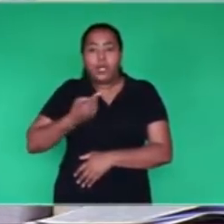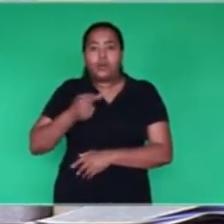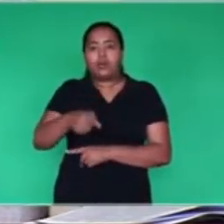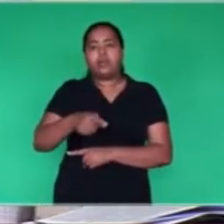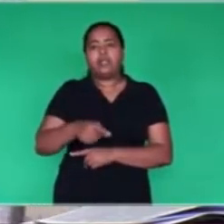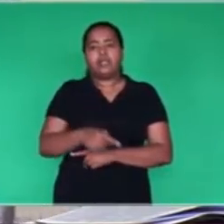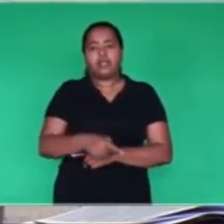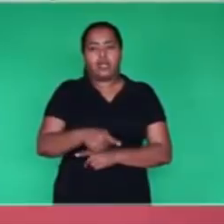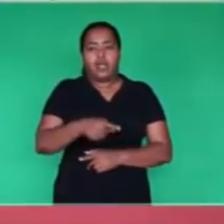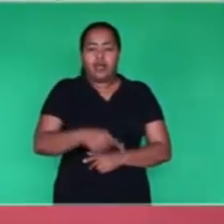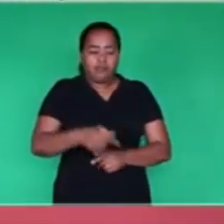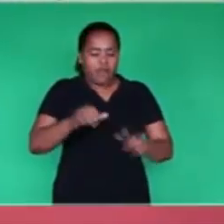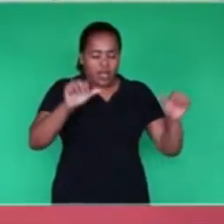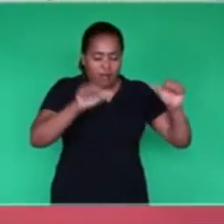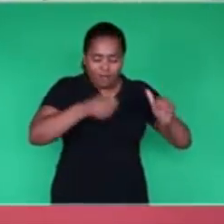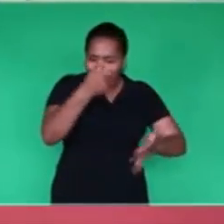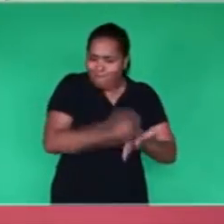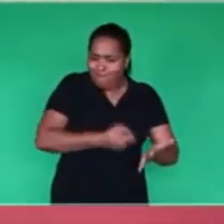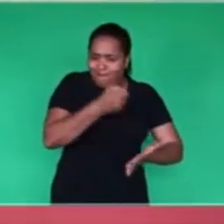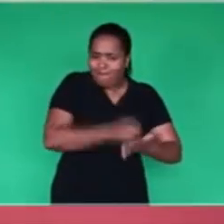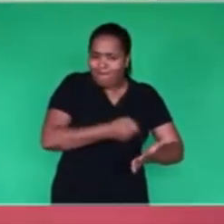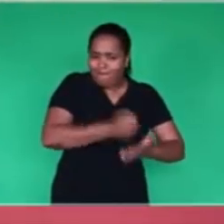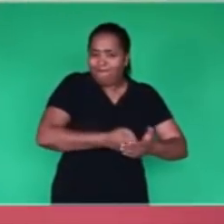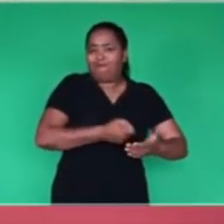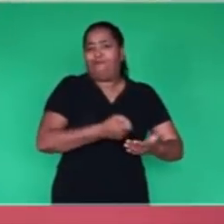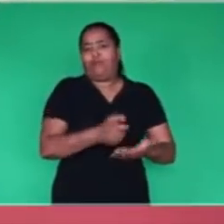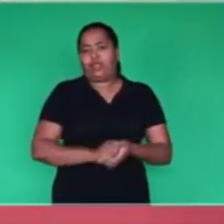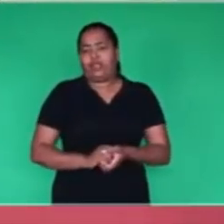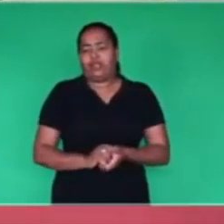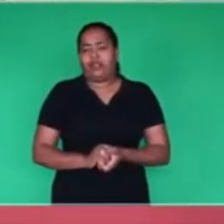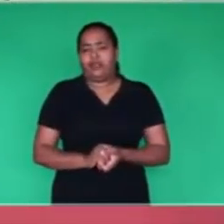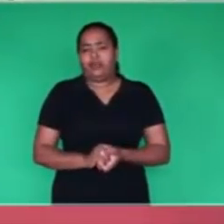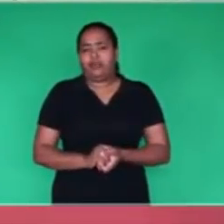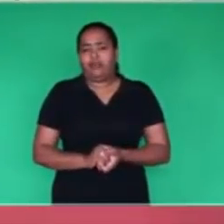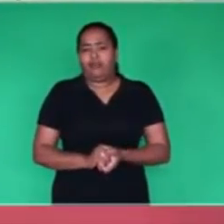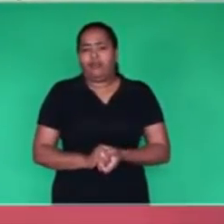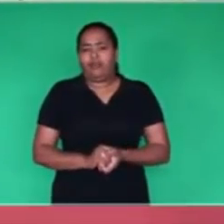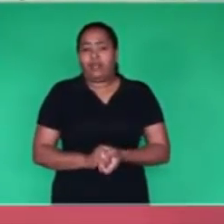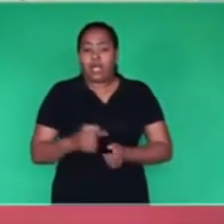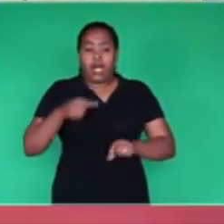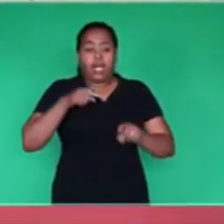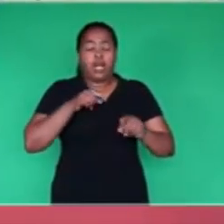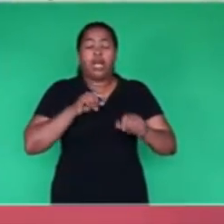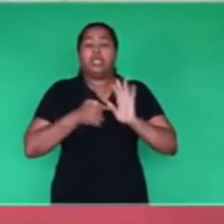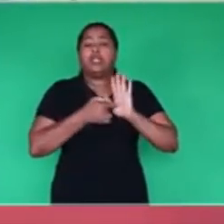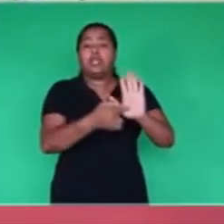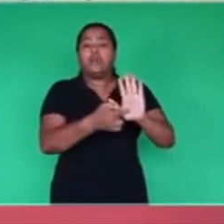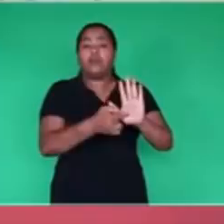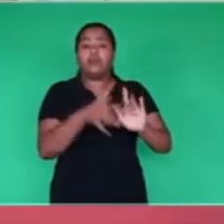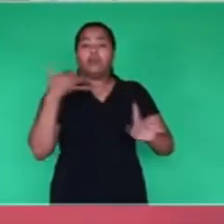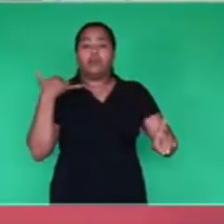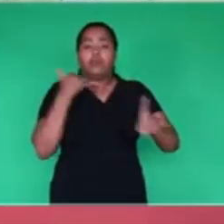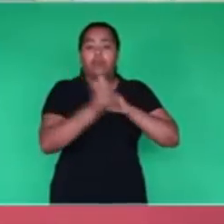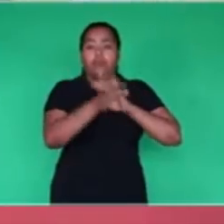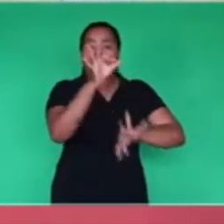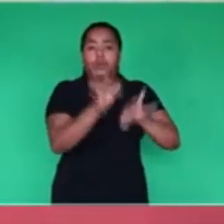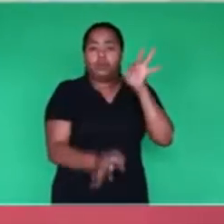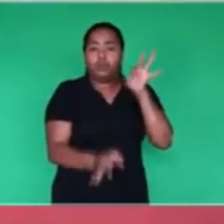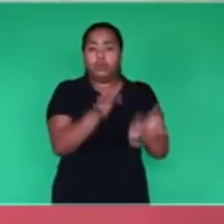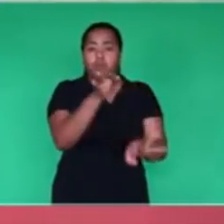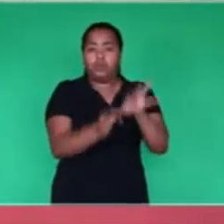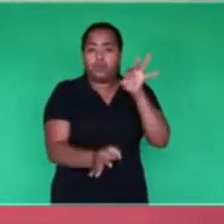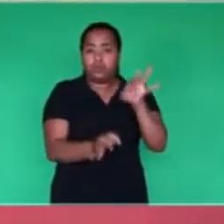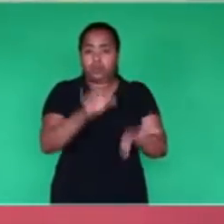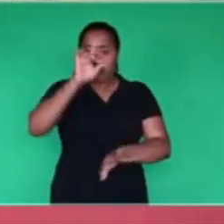praga. Vamos lá na frente. Já vamos pegar a praga. Isso aqui está profetizado, o juízo de Deus sobre a carne.